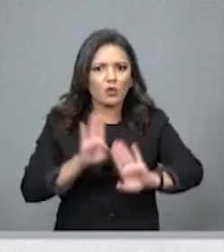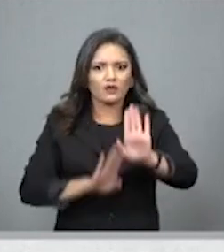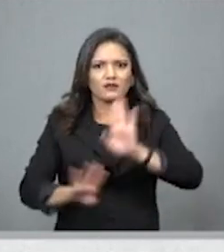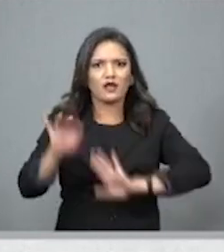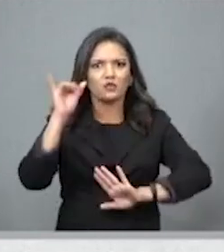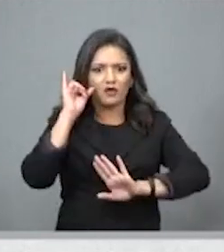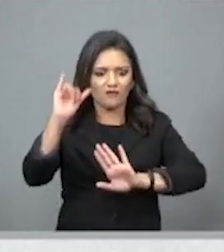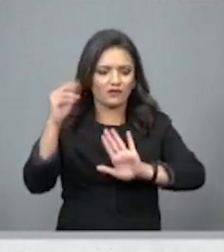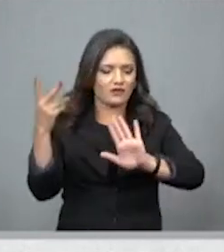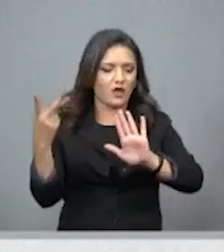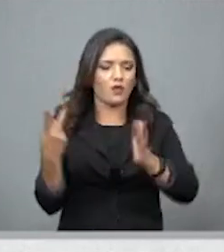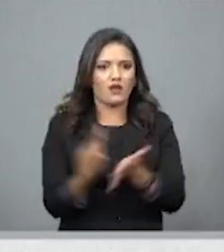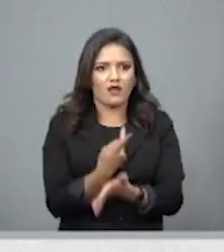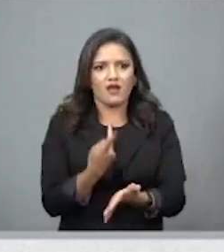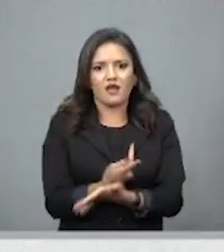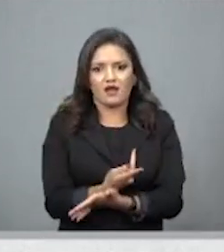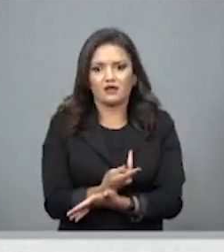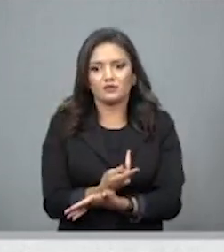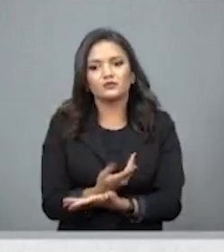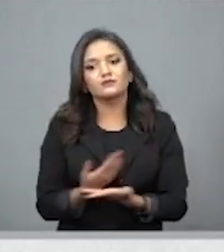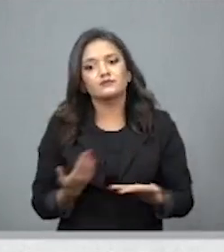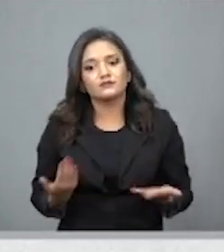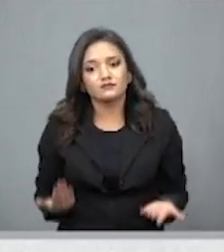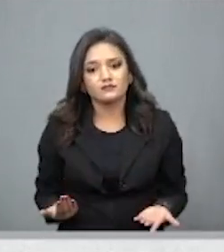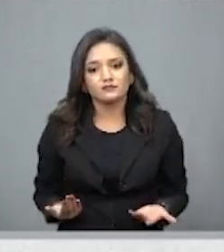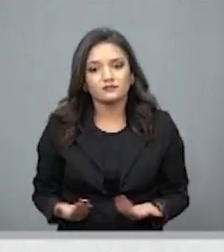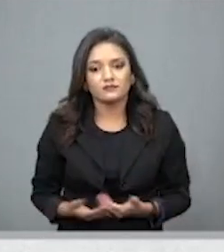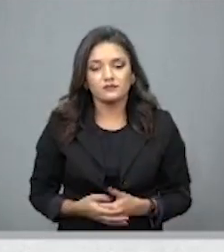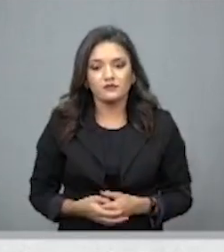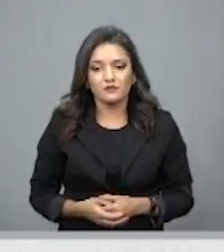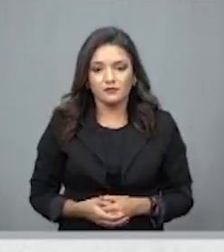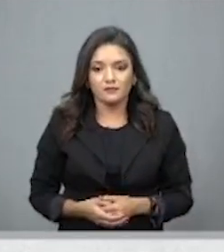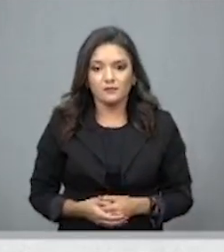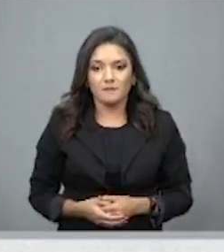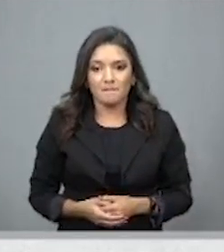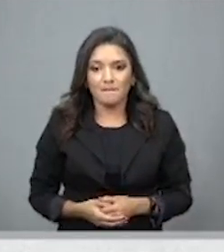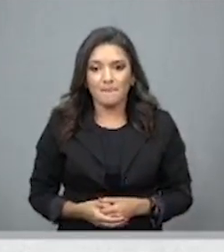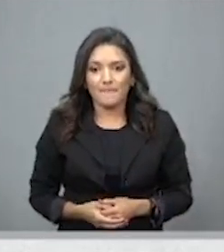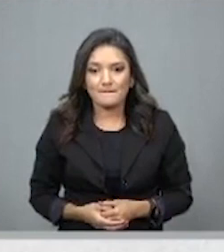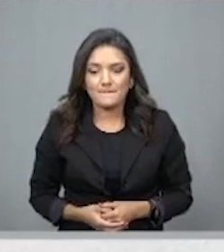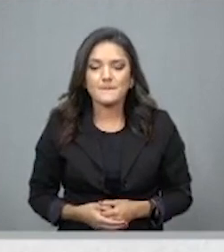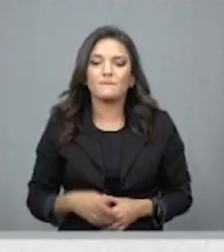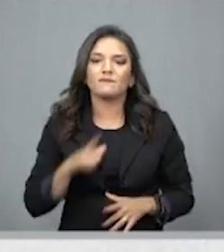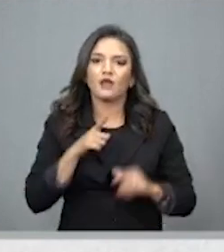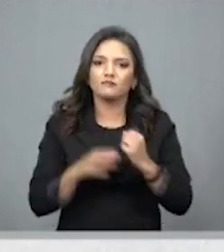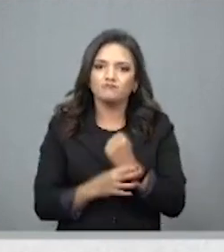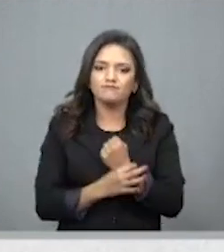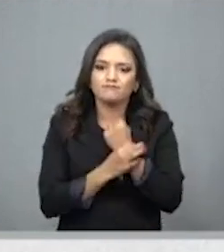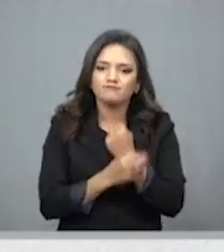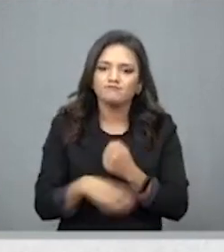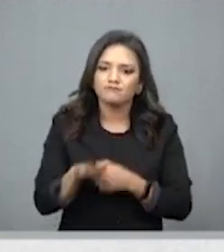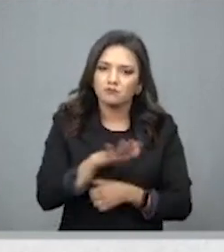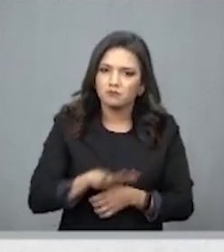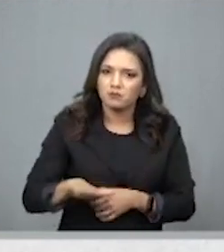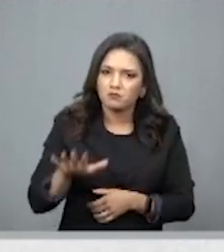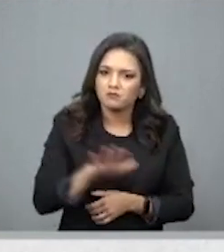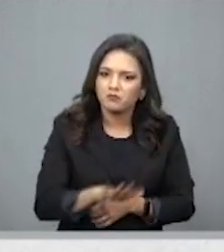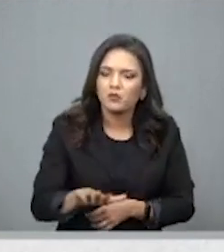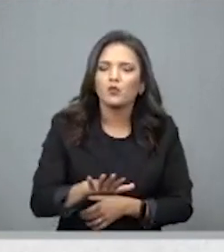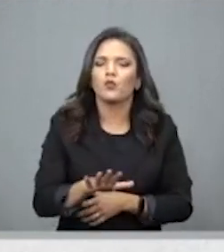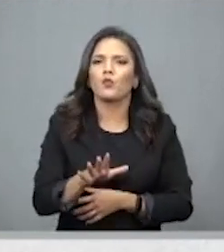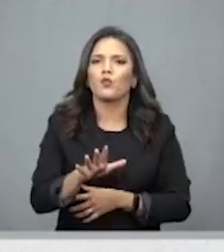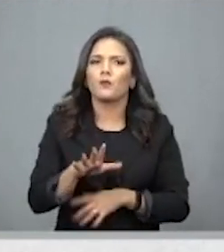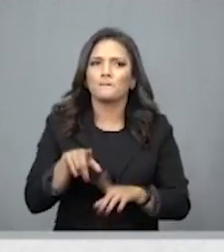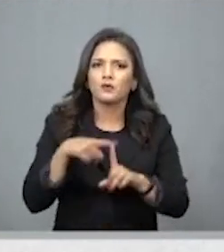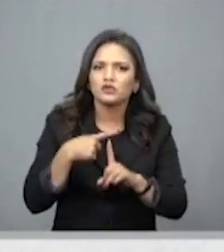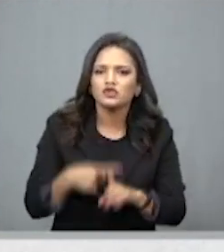portanto eu acho que a questão de se preservar o ambiente saudável no mundo virtual